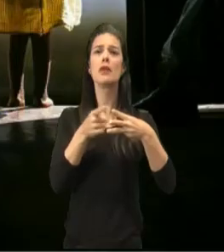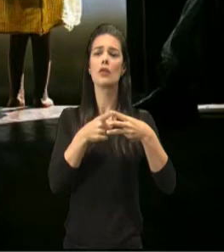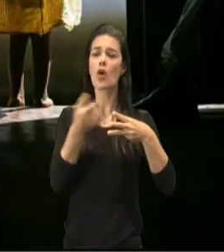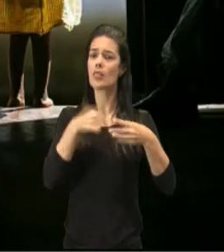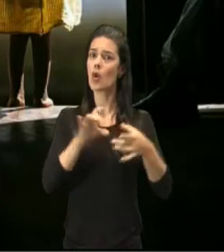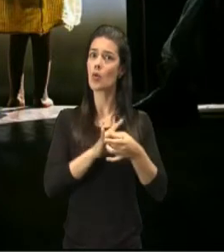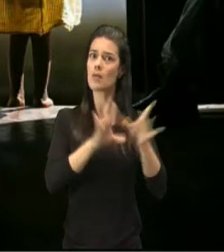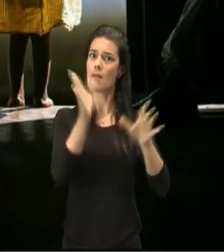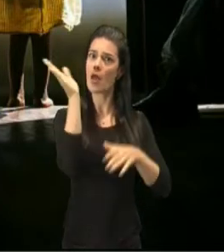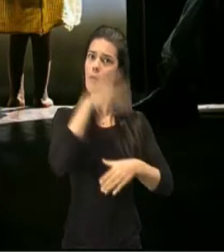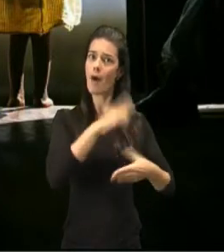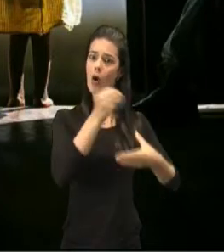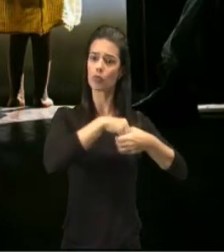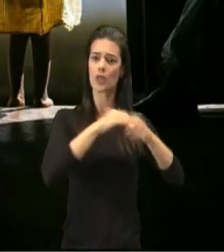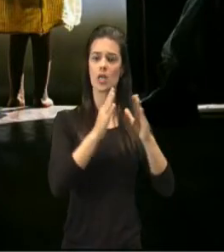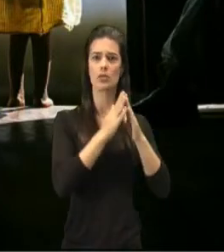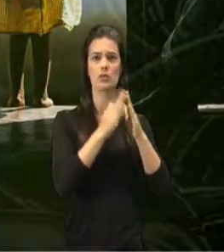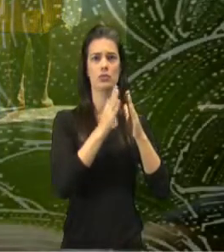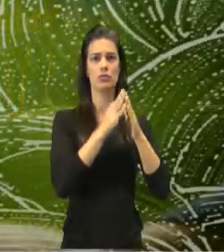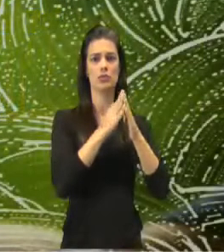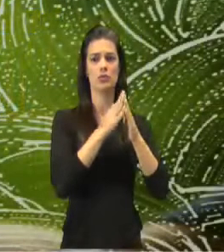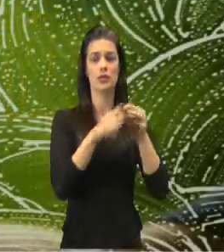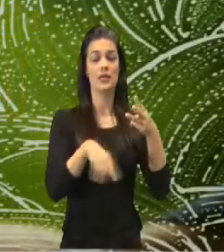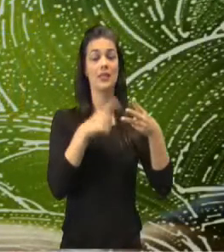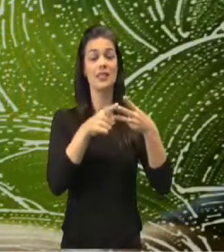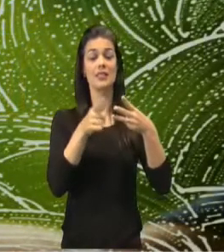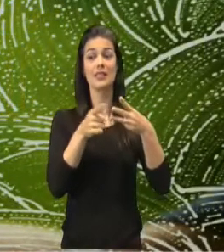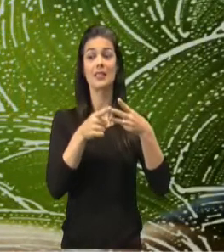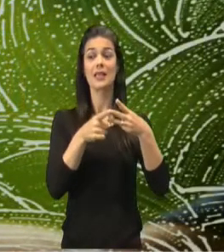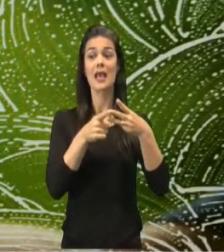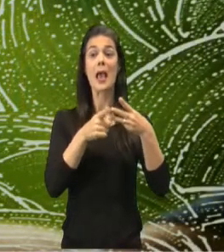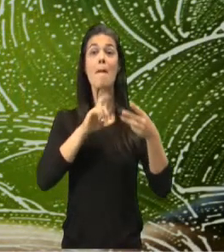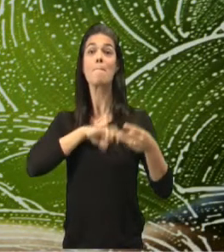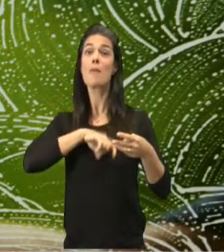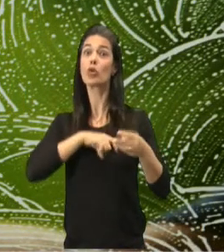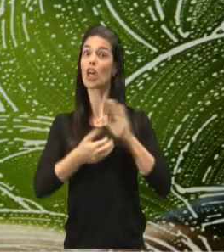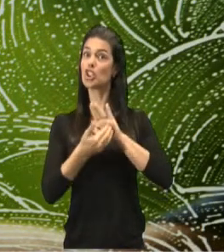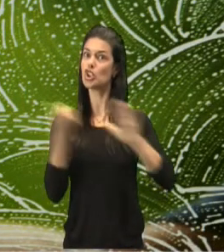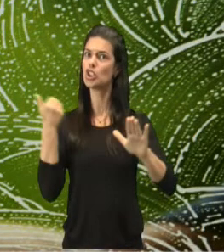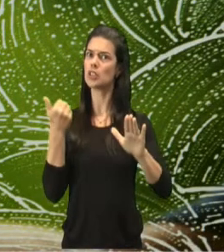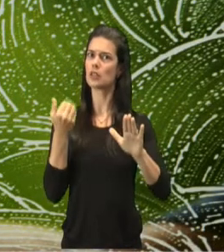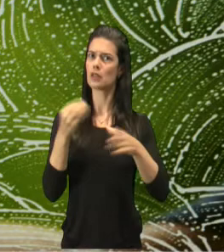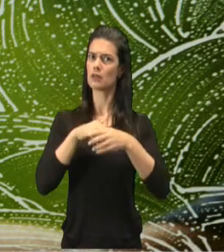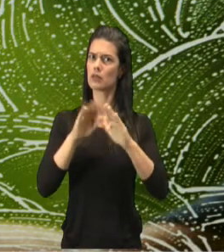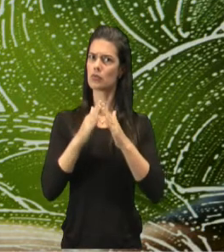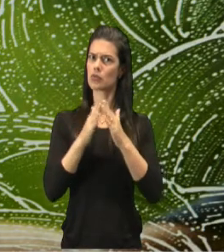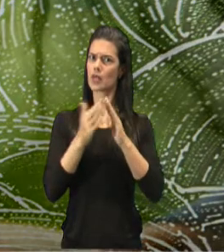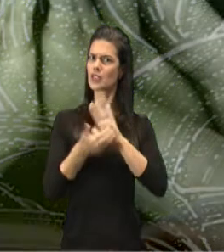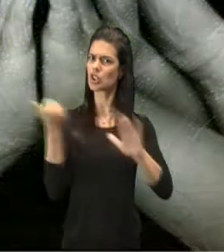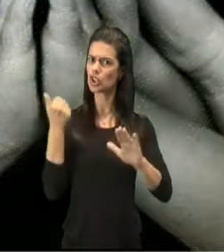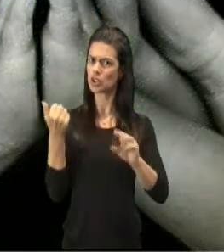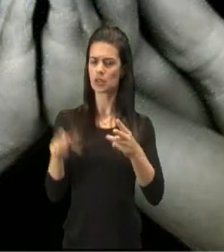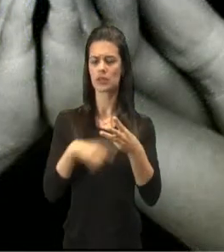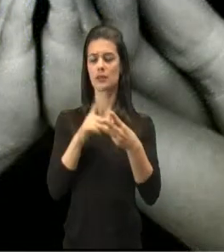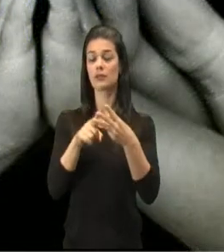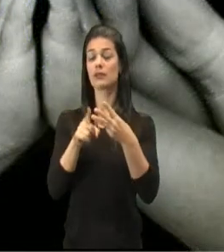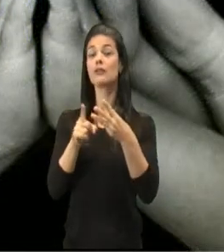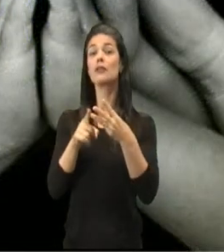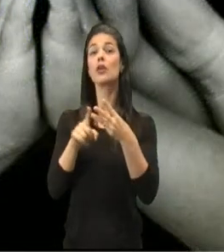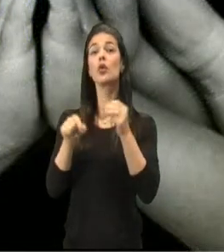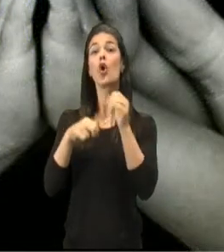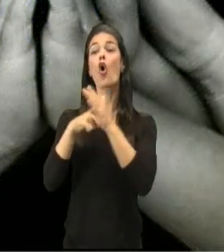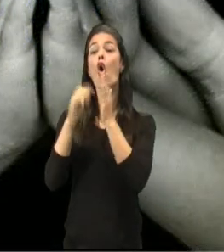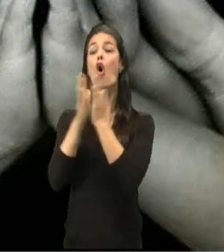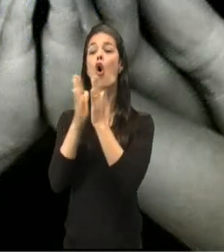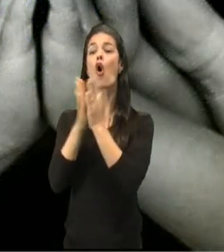Em segundo lugar, tire a maldade de sua casa. E em terceiro lugar, interceda pelos teus